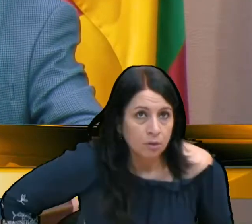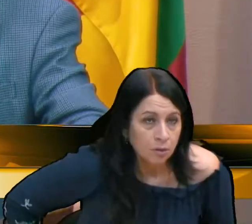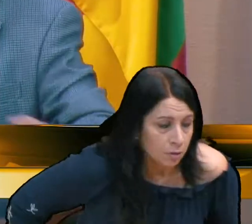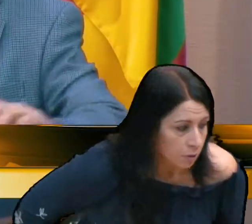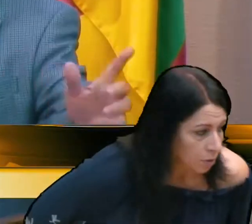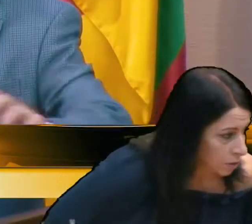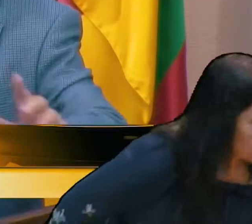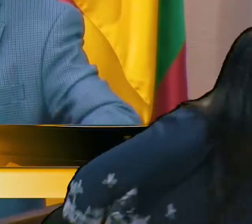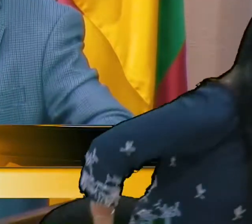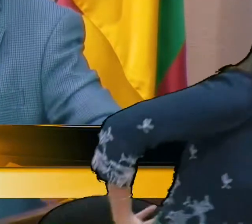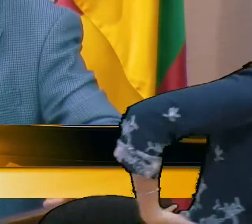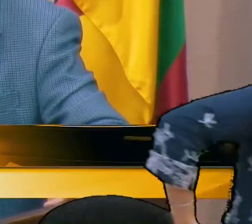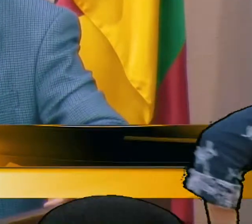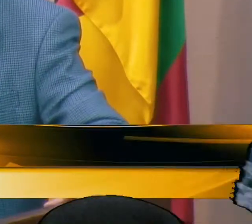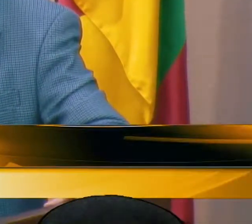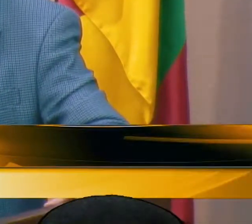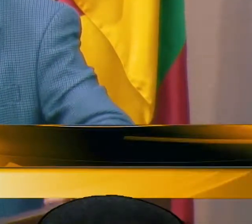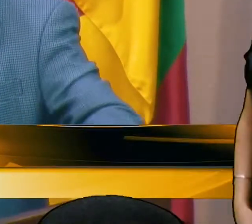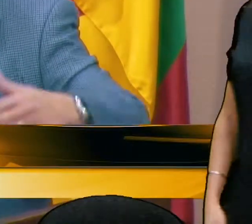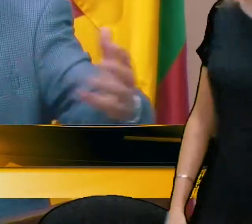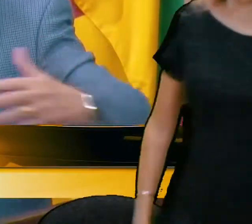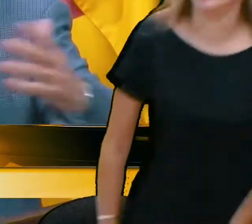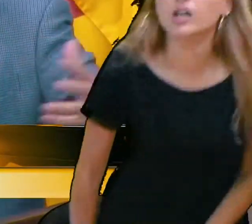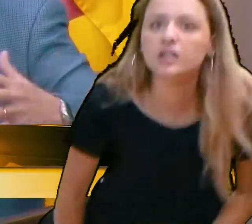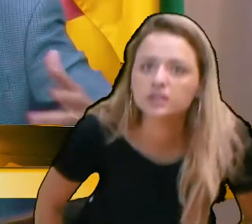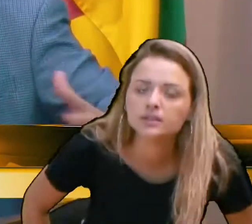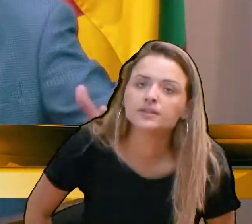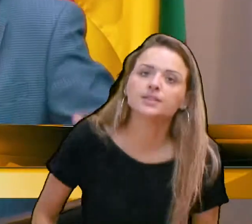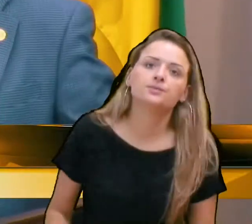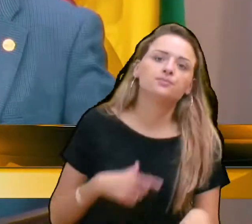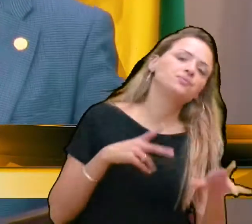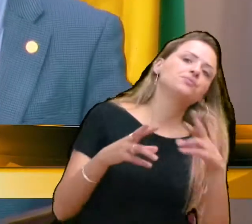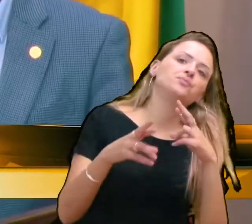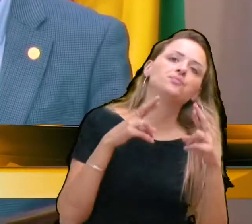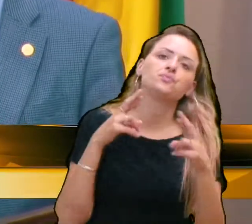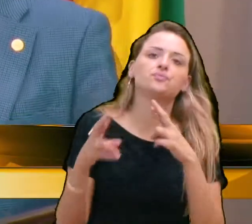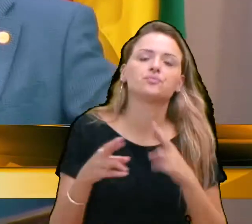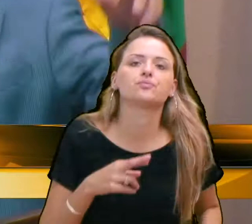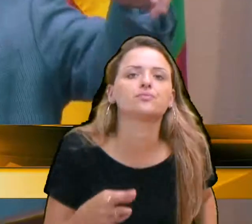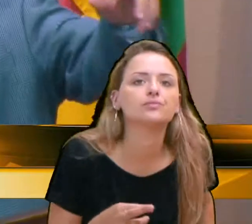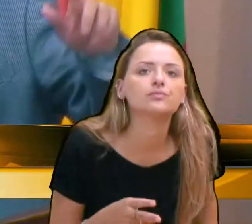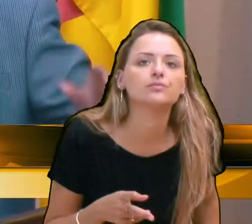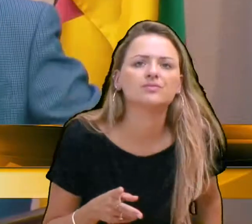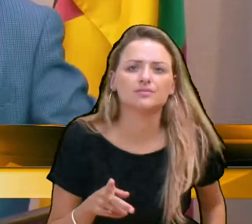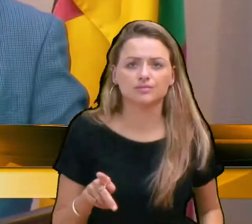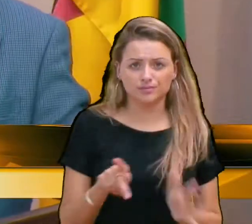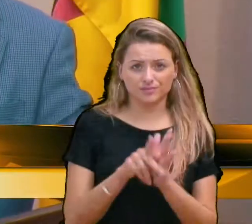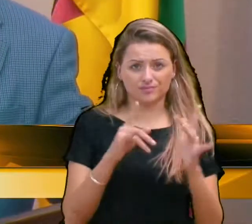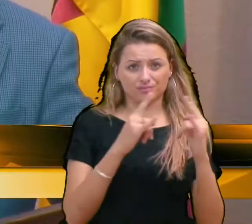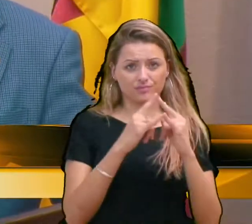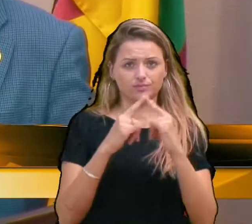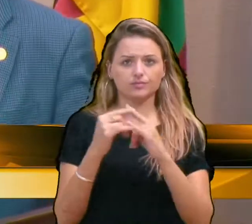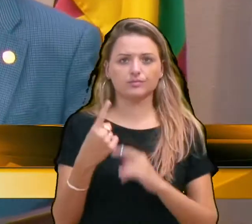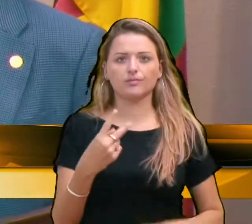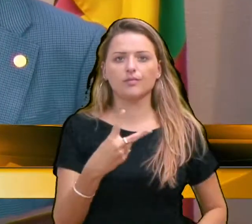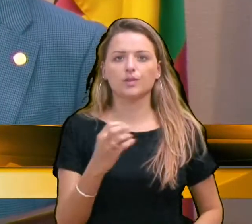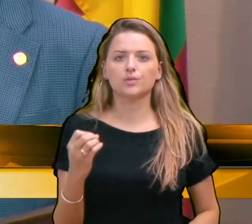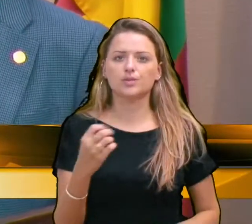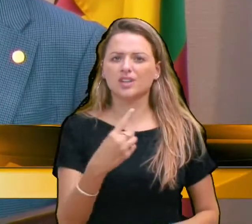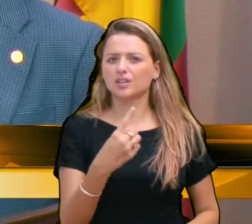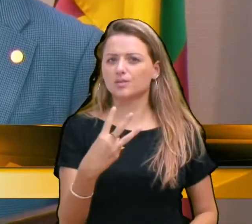autossuficiente. Não existiam relações comerciais, não existiam relações institucionais lá em 1200 e